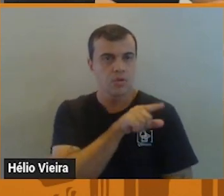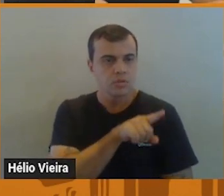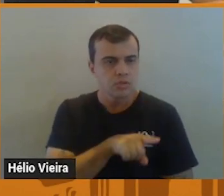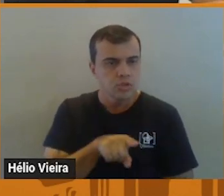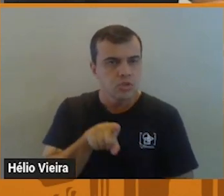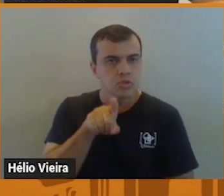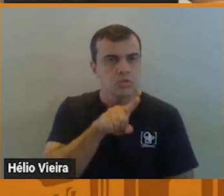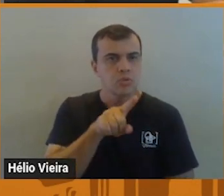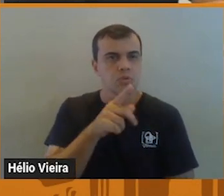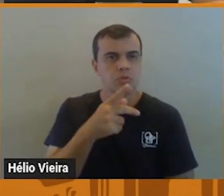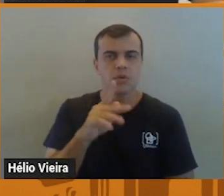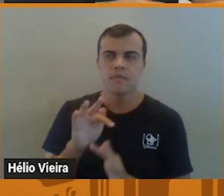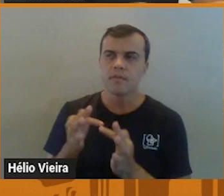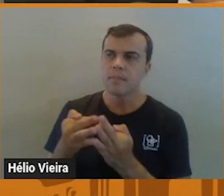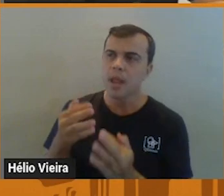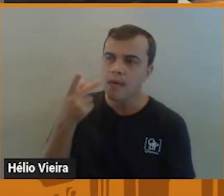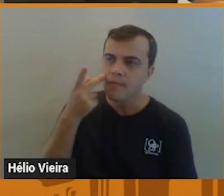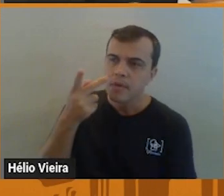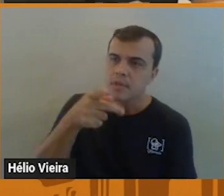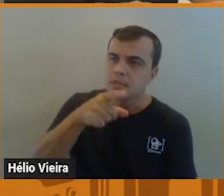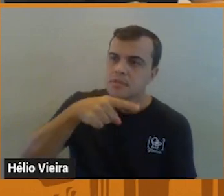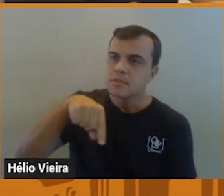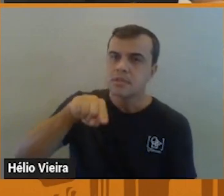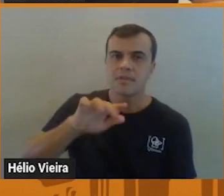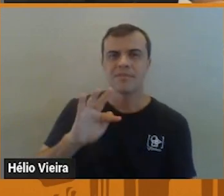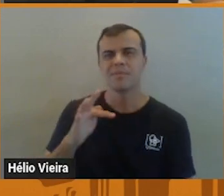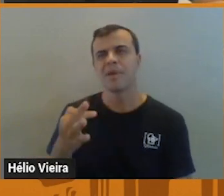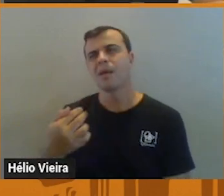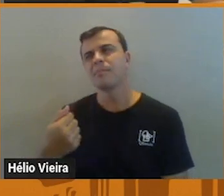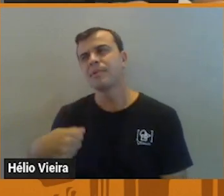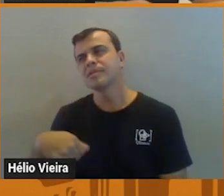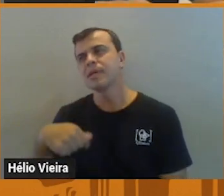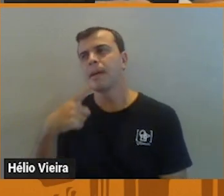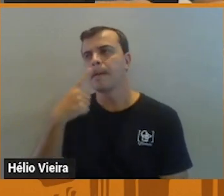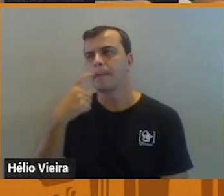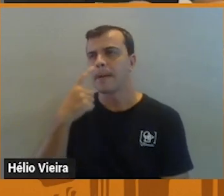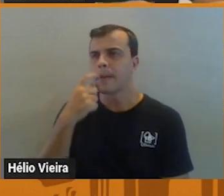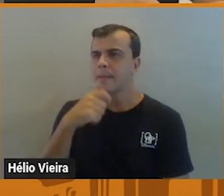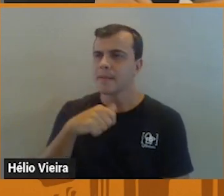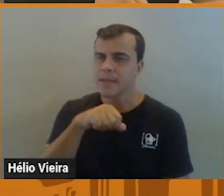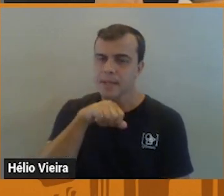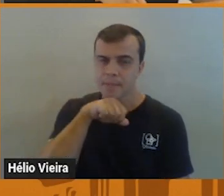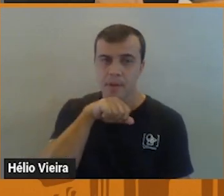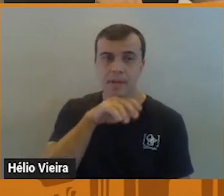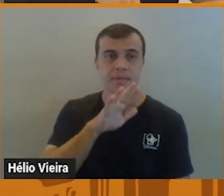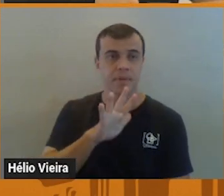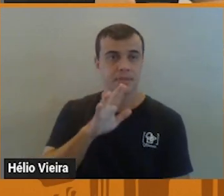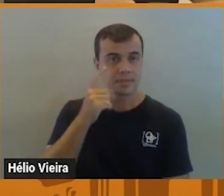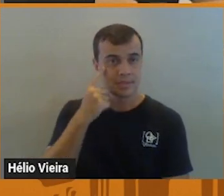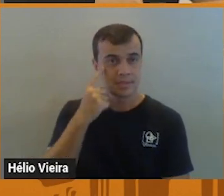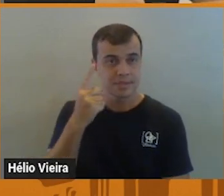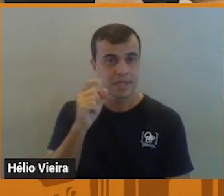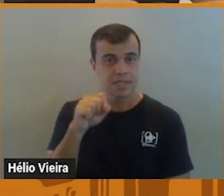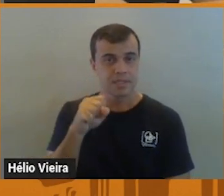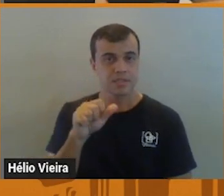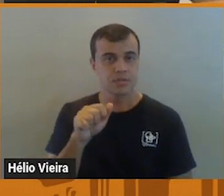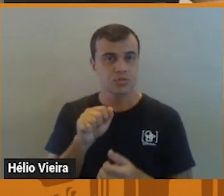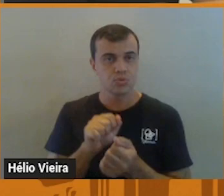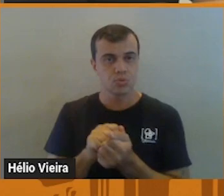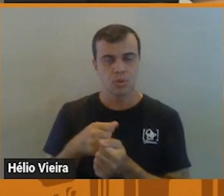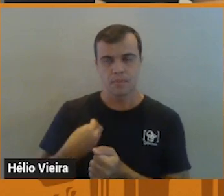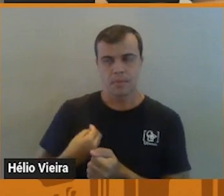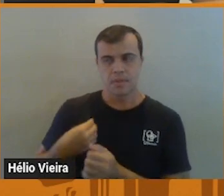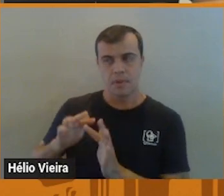suas famílias. Nossa, mas aí precisa do pai e da mãe. Mas a ideia é justamente fazer, envolver